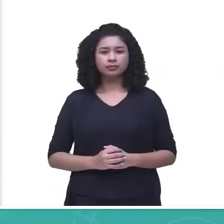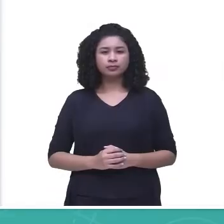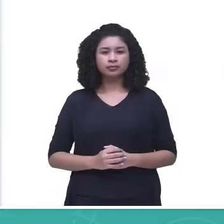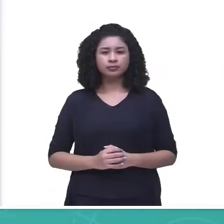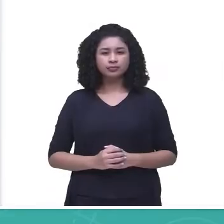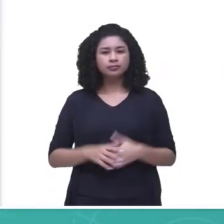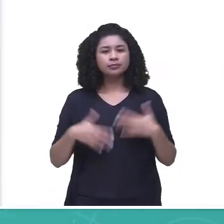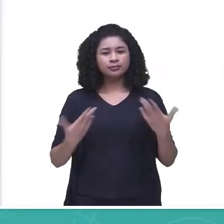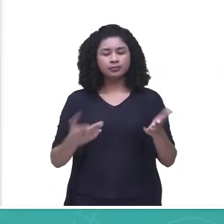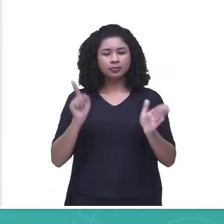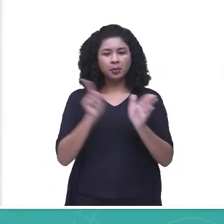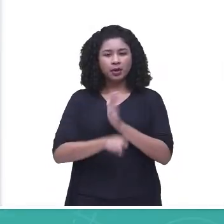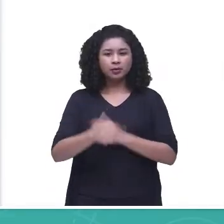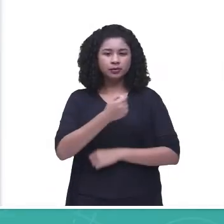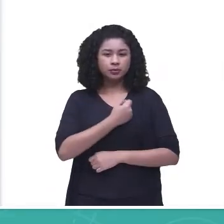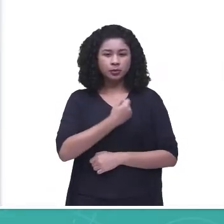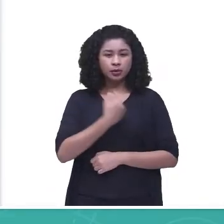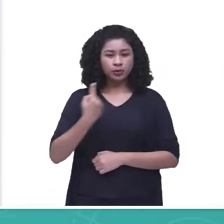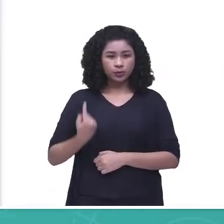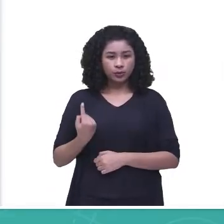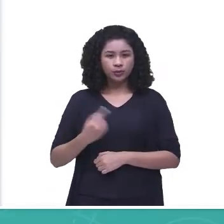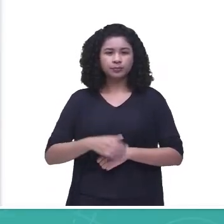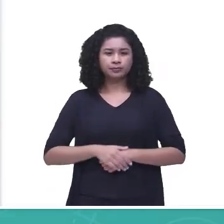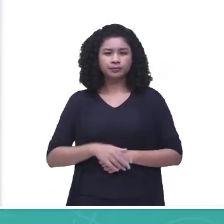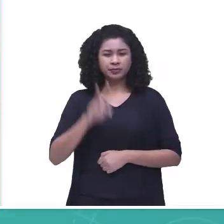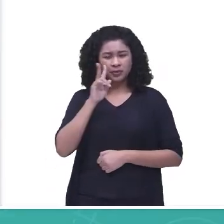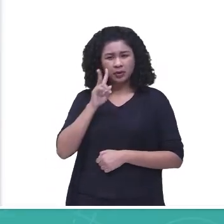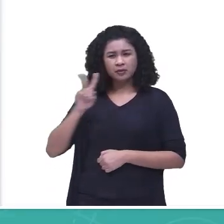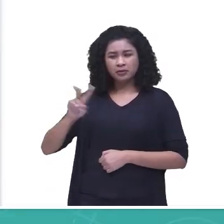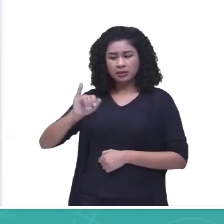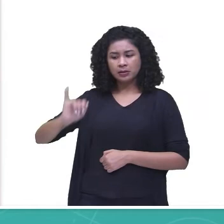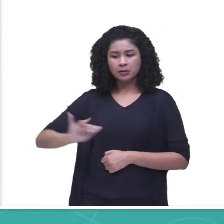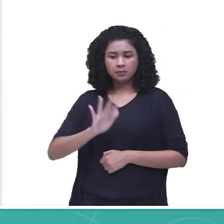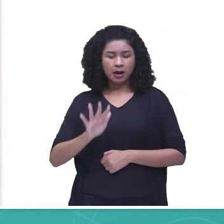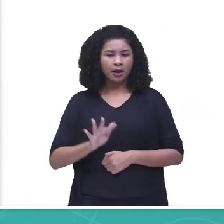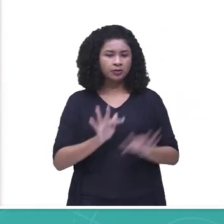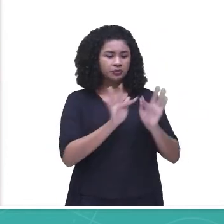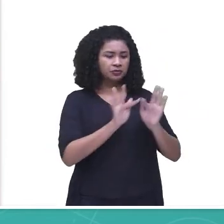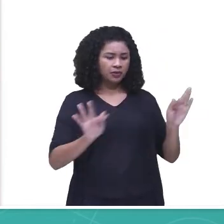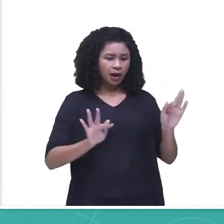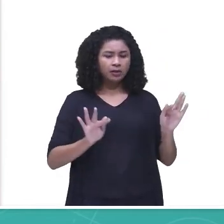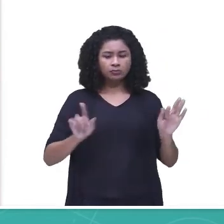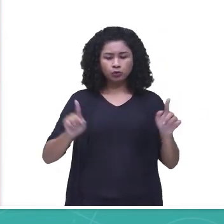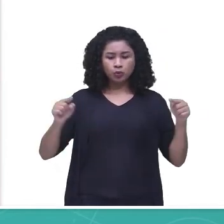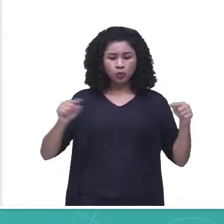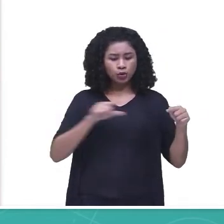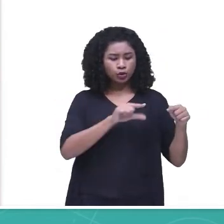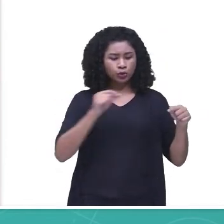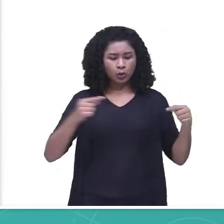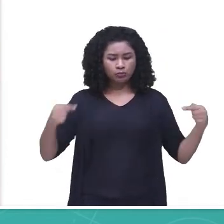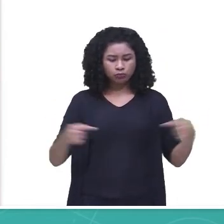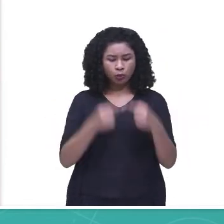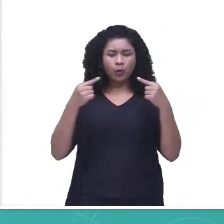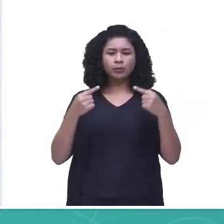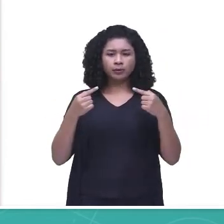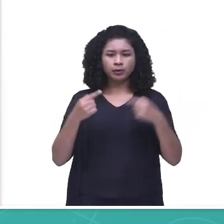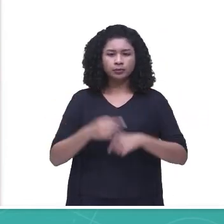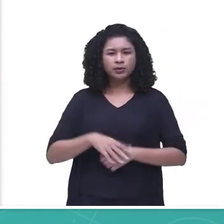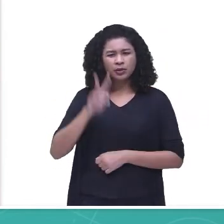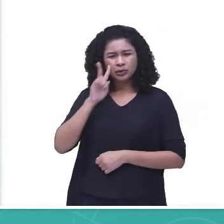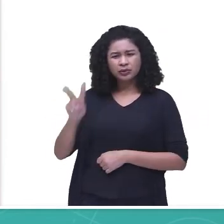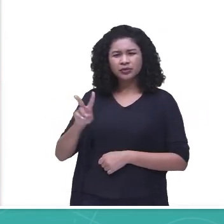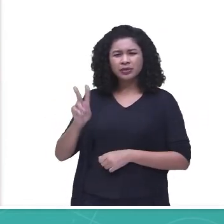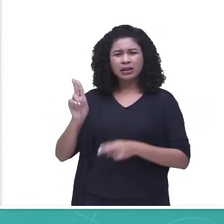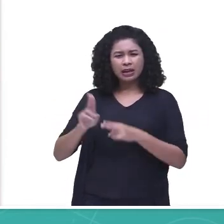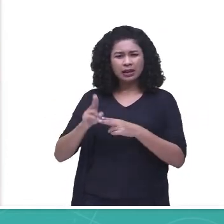Então, na questão 1, gente, nós temos circule a resposta de acordo com as imagens. Tá vendo os duas crianças ali comendo chocolate? Então, nós